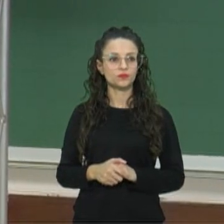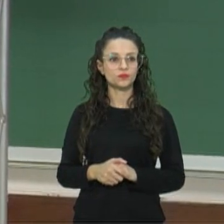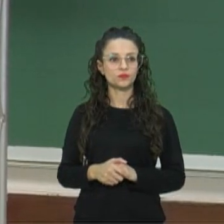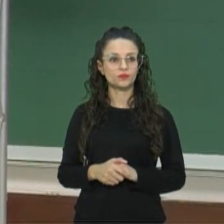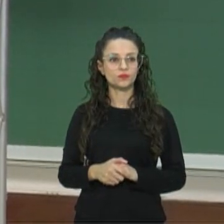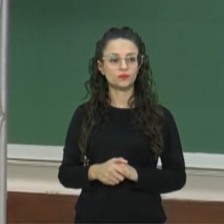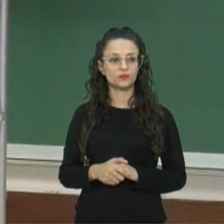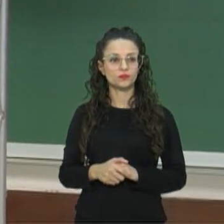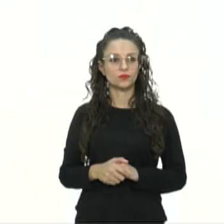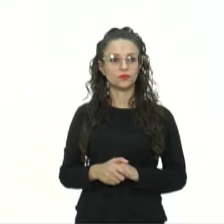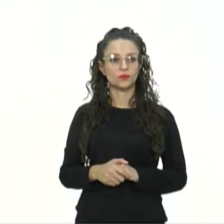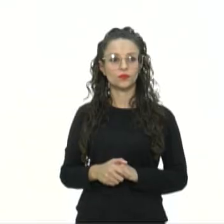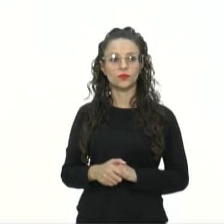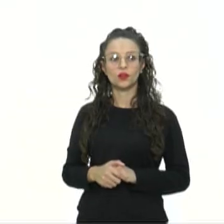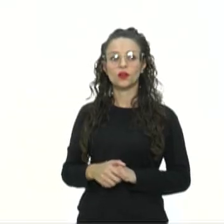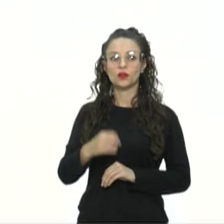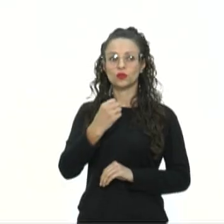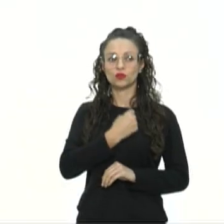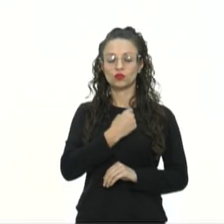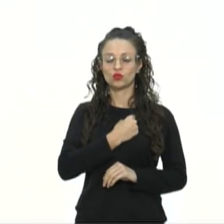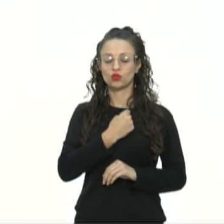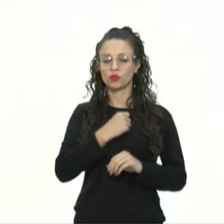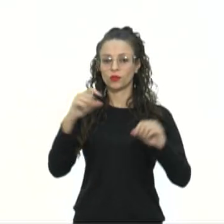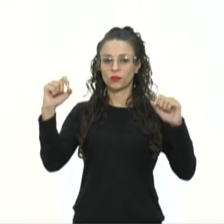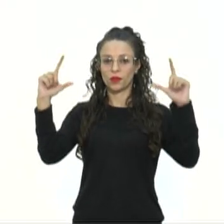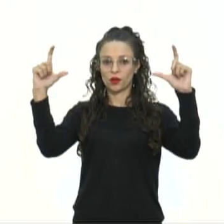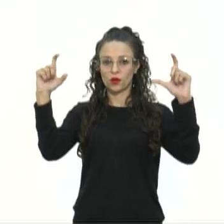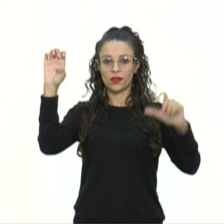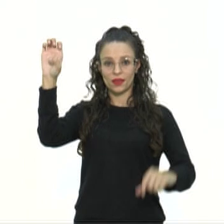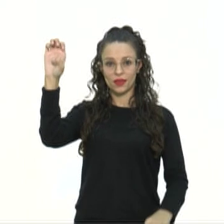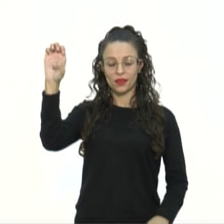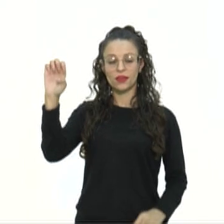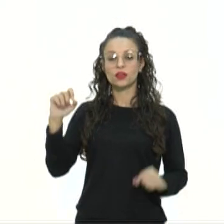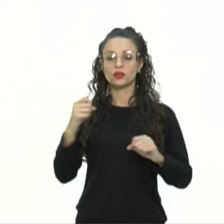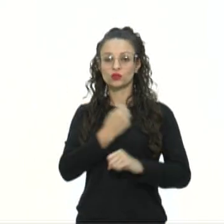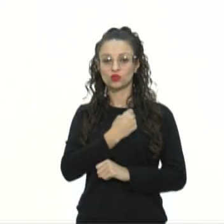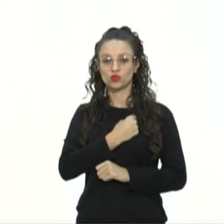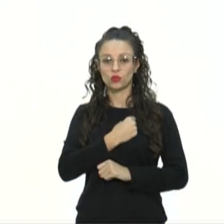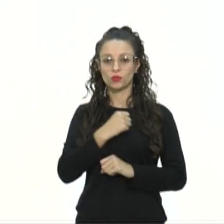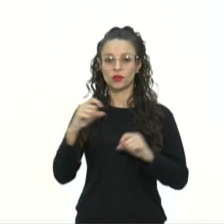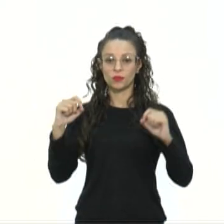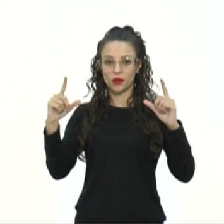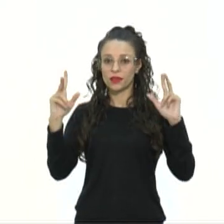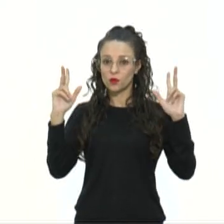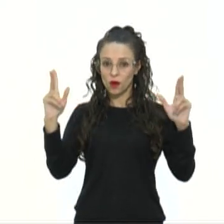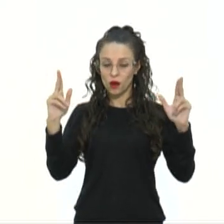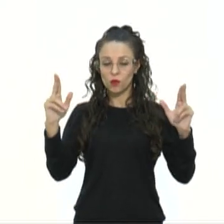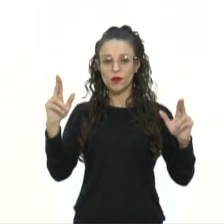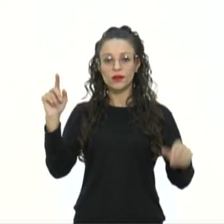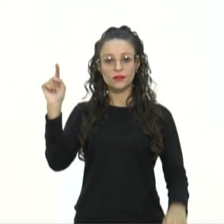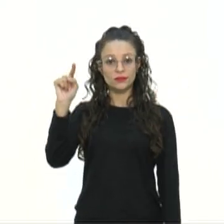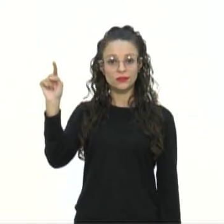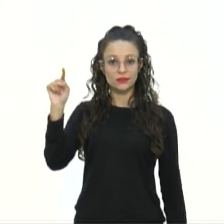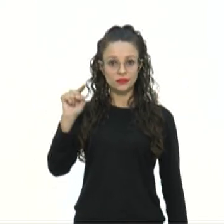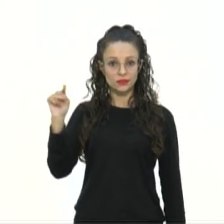Números atômicos maiores em lados opostos, E. Números atômicos maiores em lados iguais,